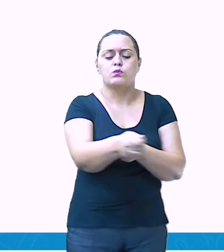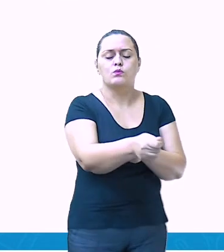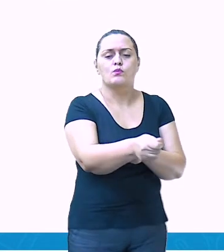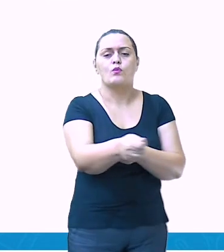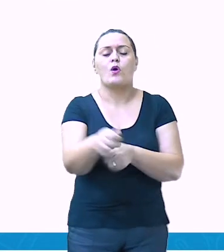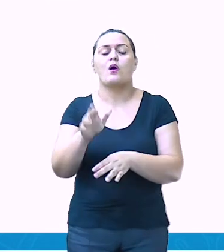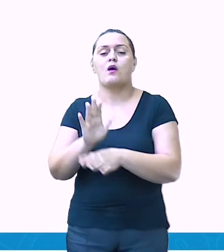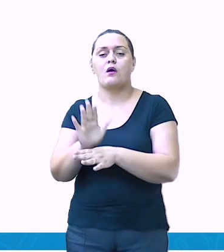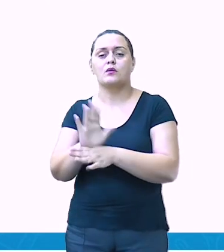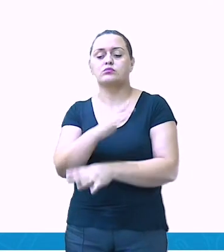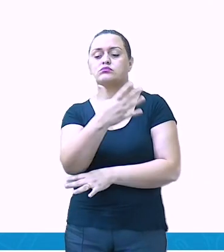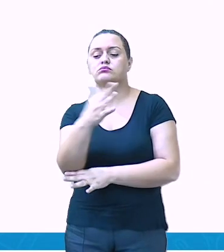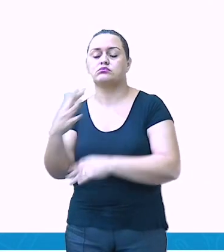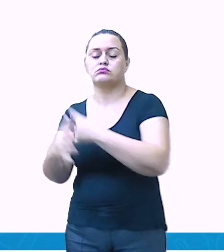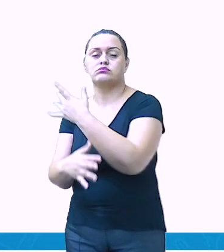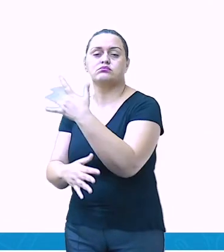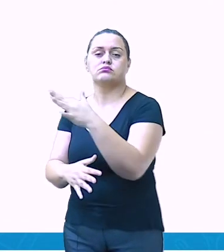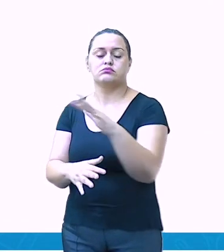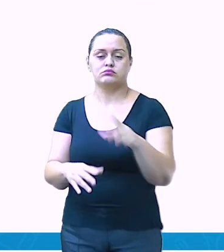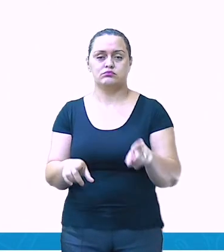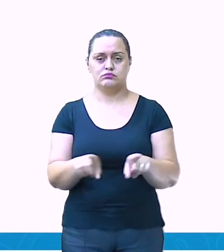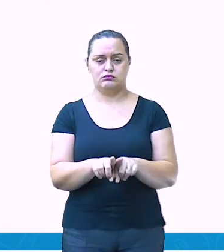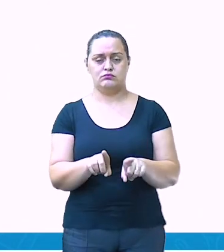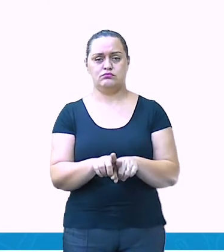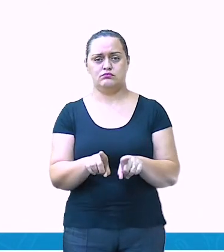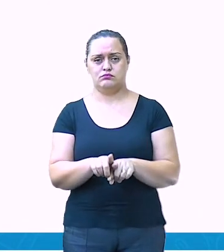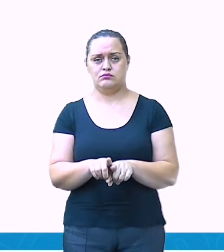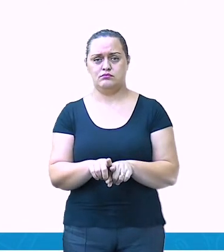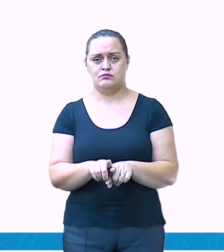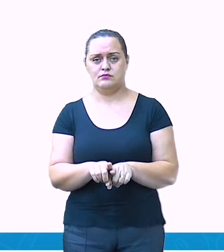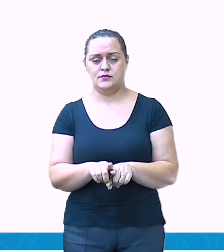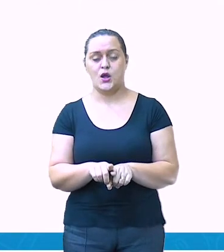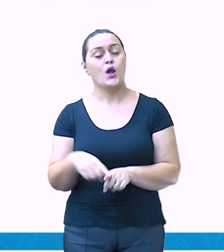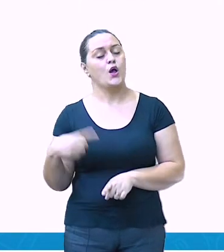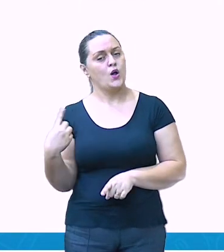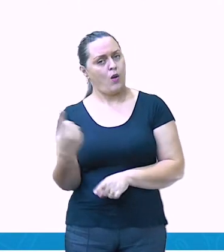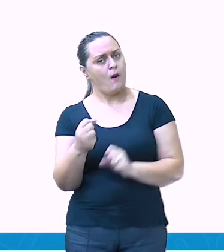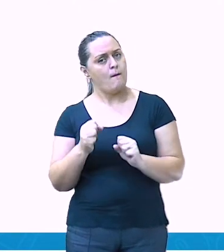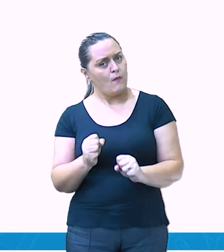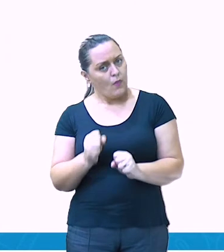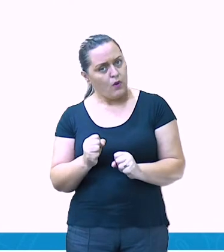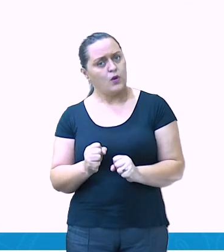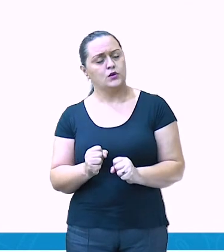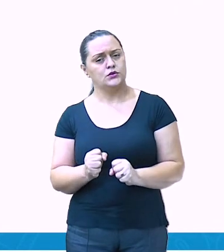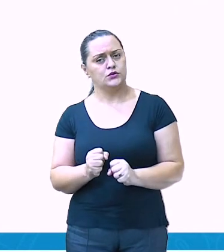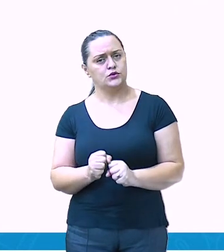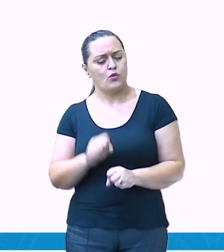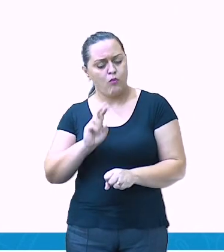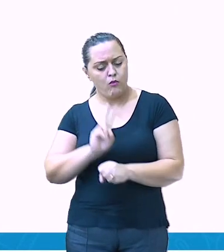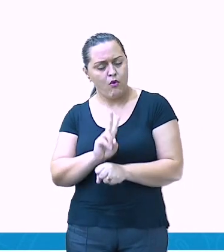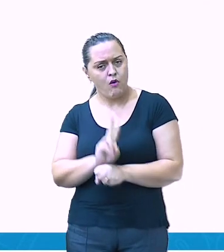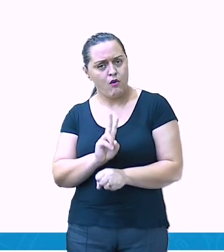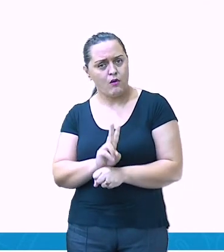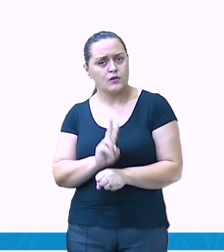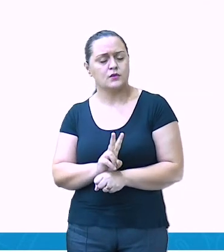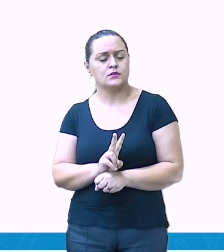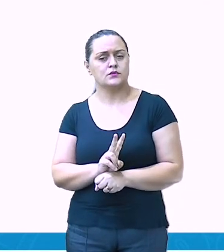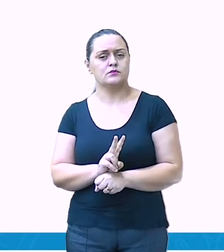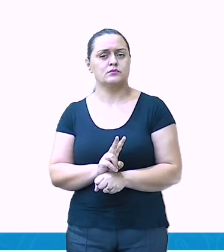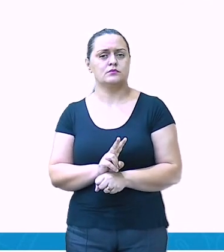correto? Temos meios de tratar, de cuidar? Temos. Podemos melhorar